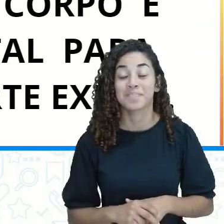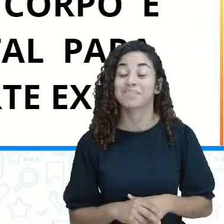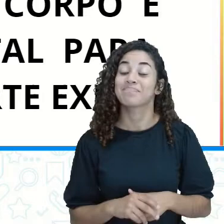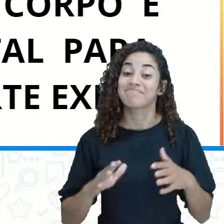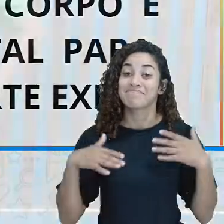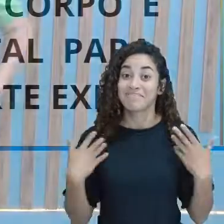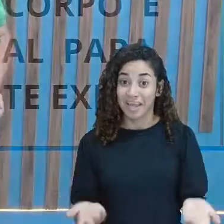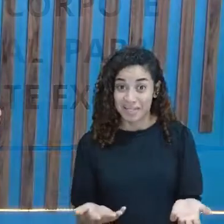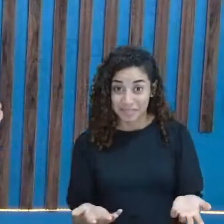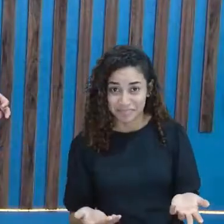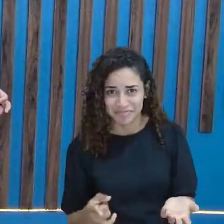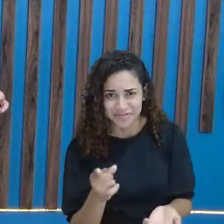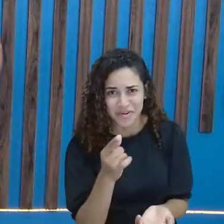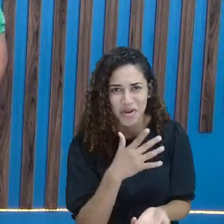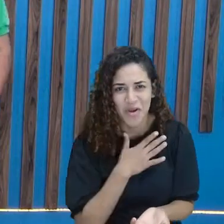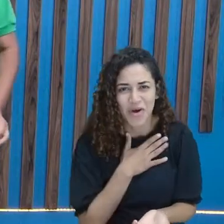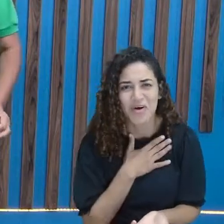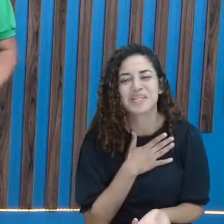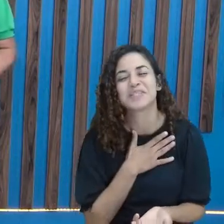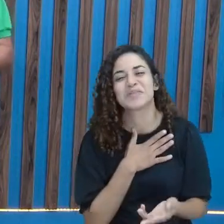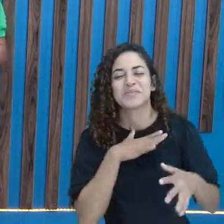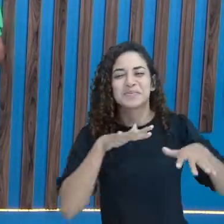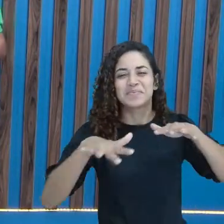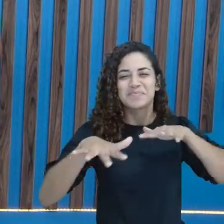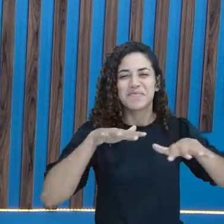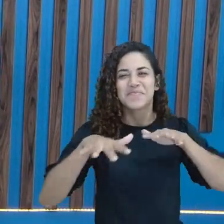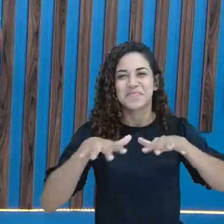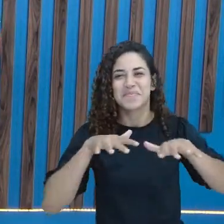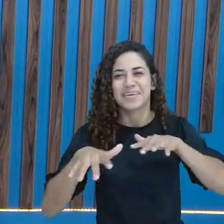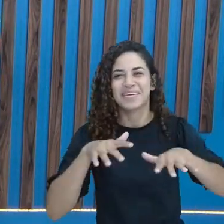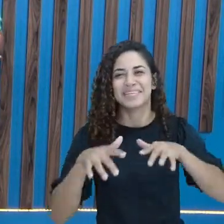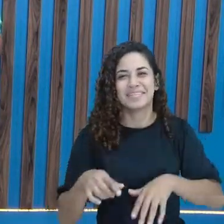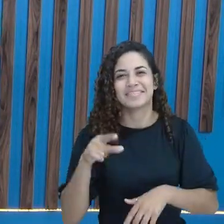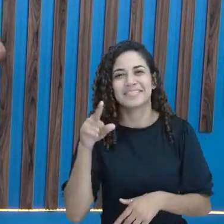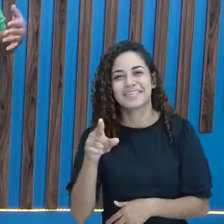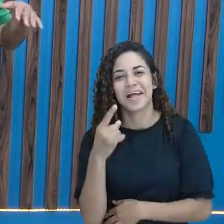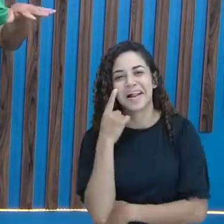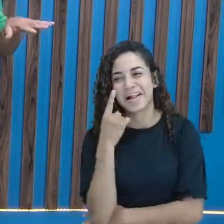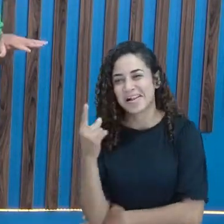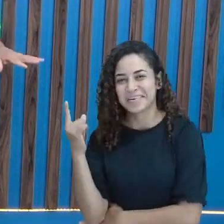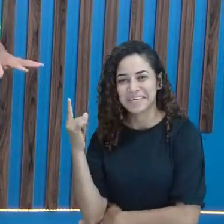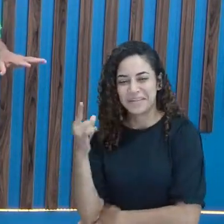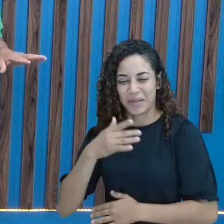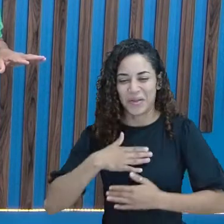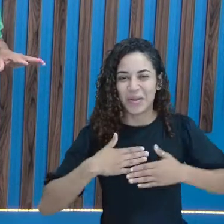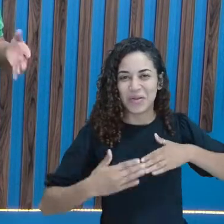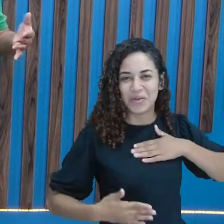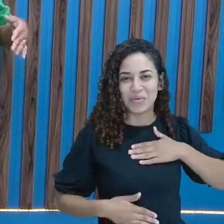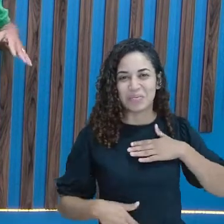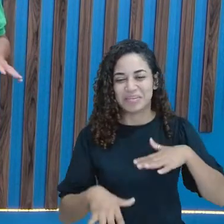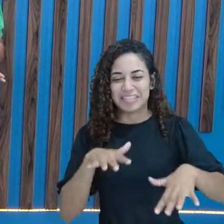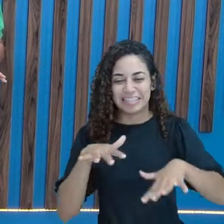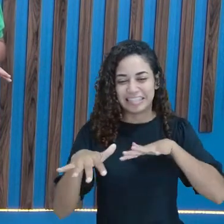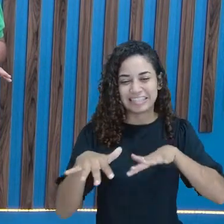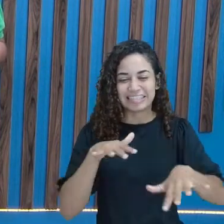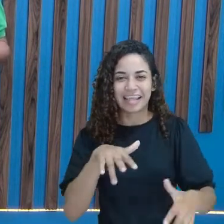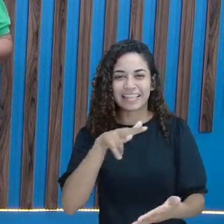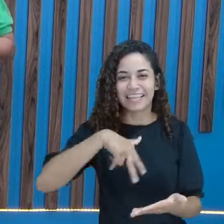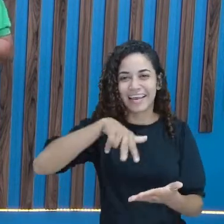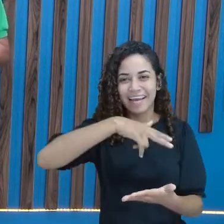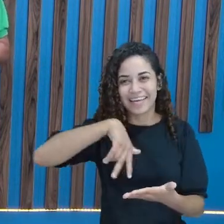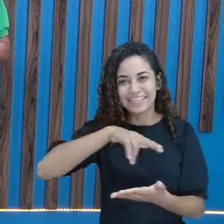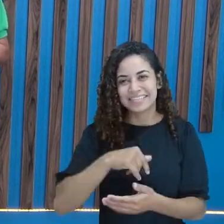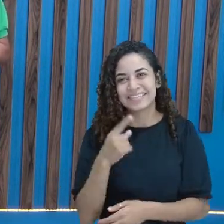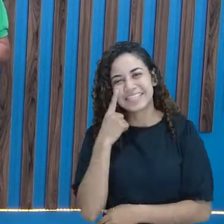E aí, gostaram aí da movimentação dos nossos esqueletos? Remexeram os esqueletos, se movimentaram?